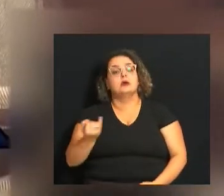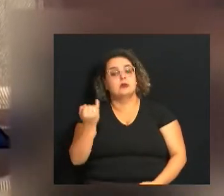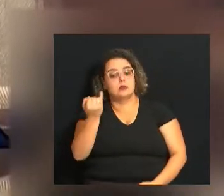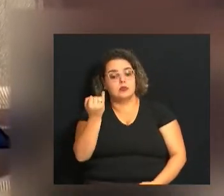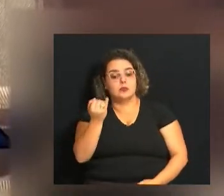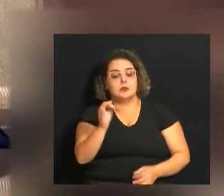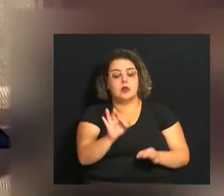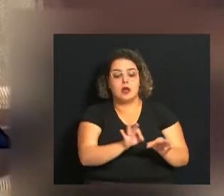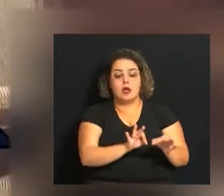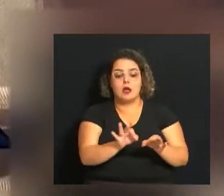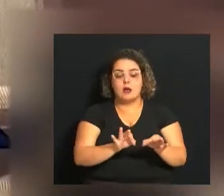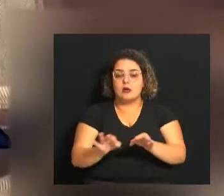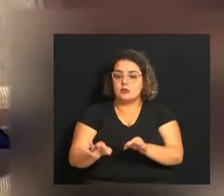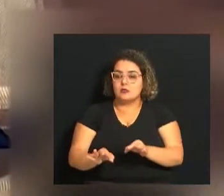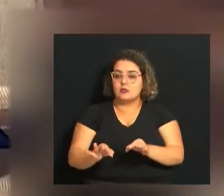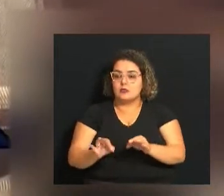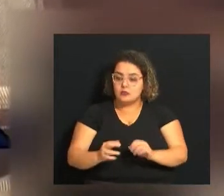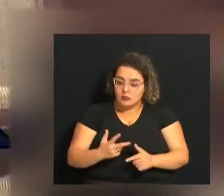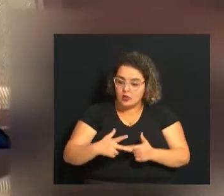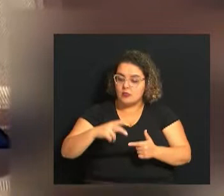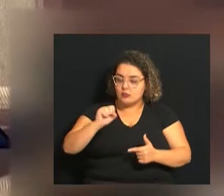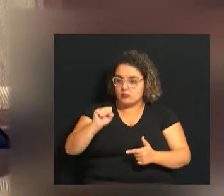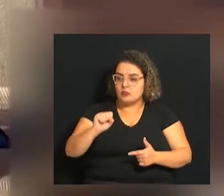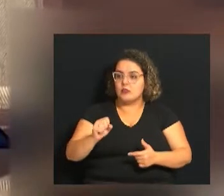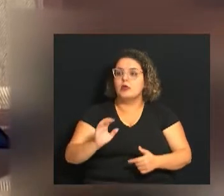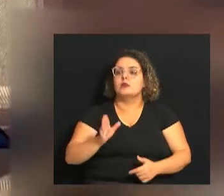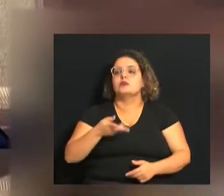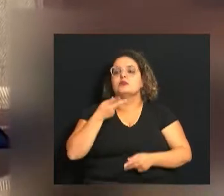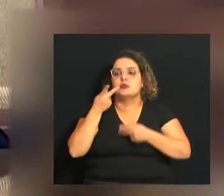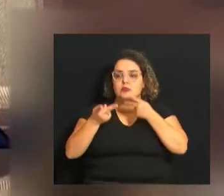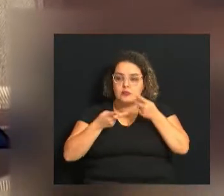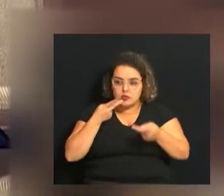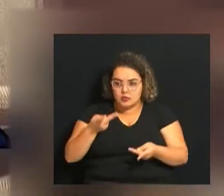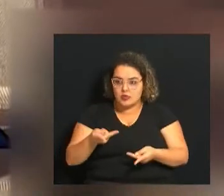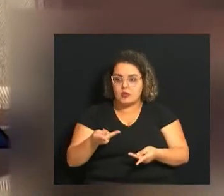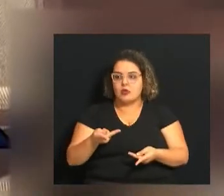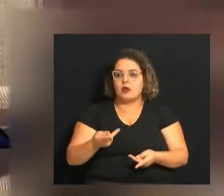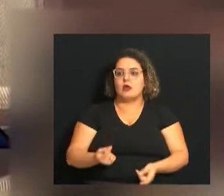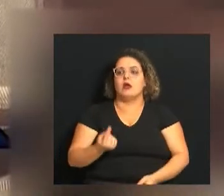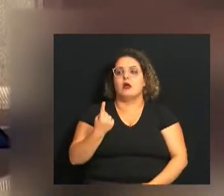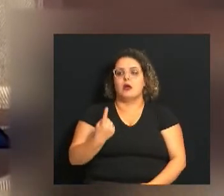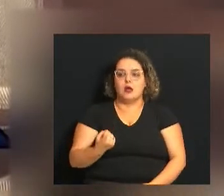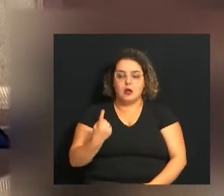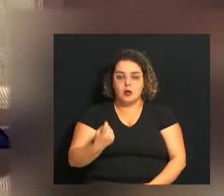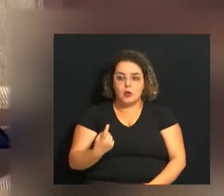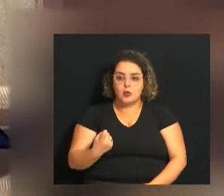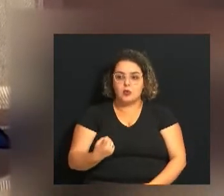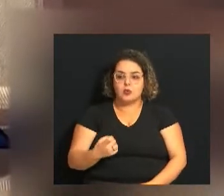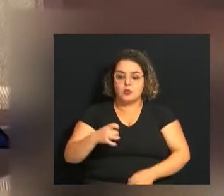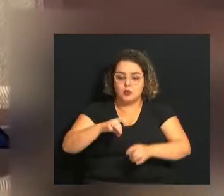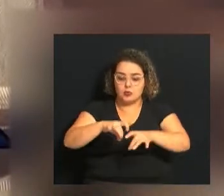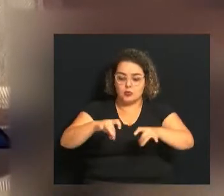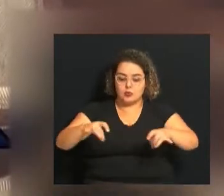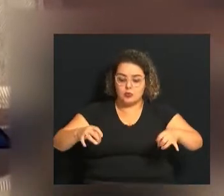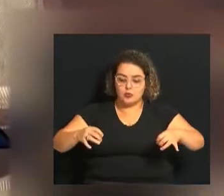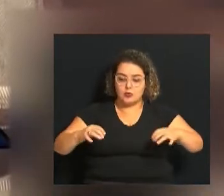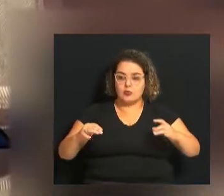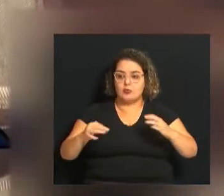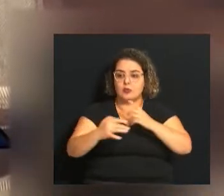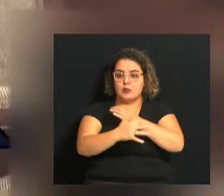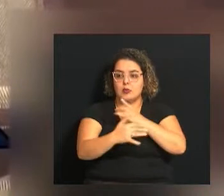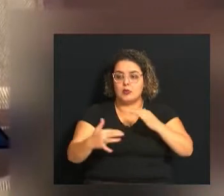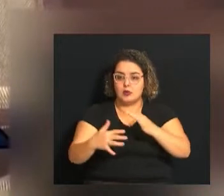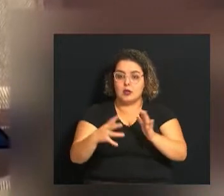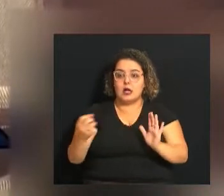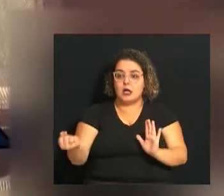projeto, exitoso, como foi dito aqui, é a única horta periurbana registrada